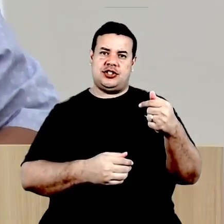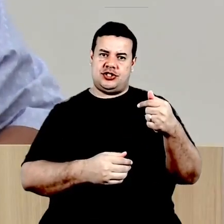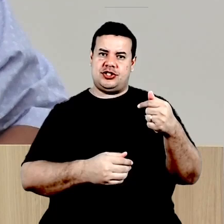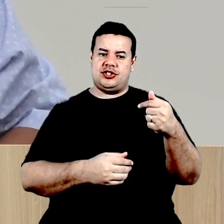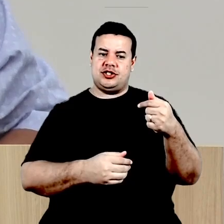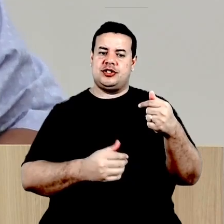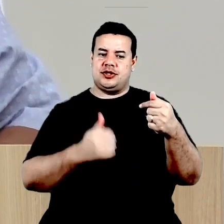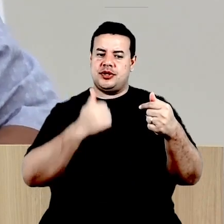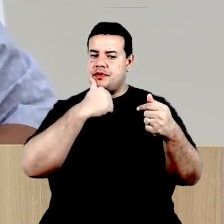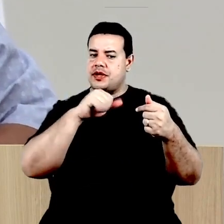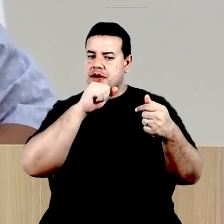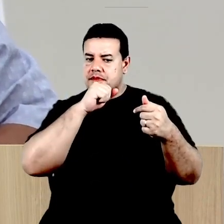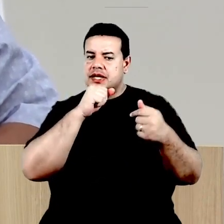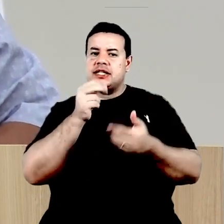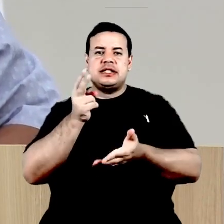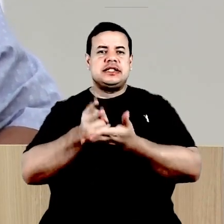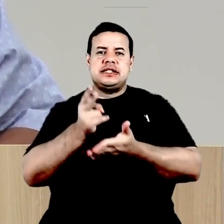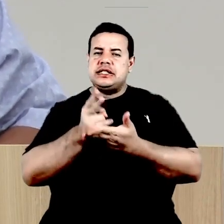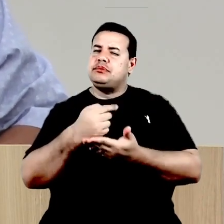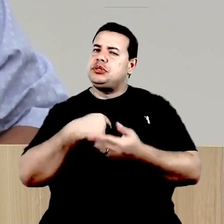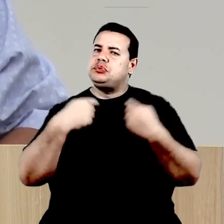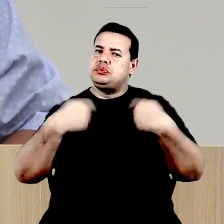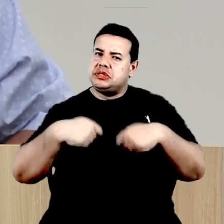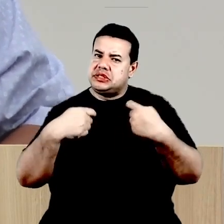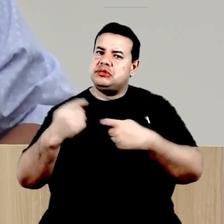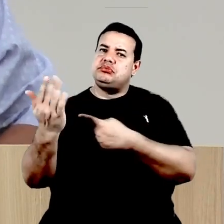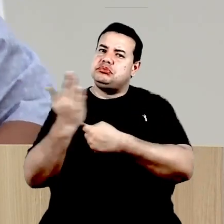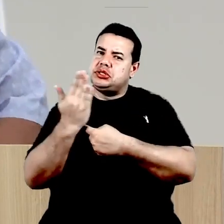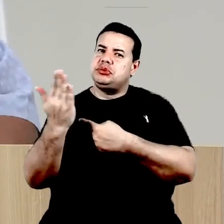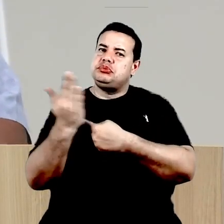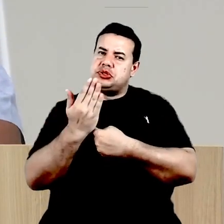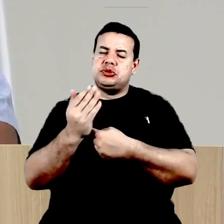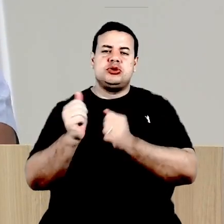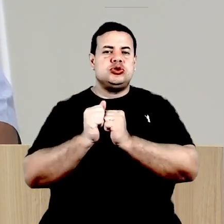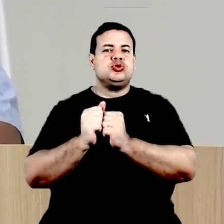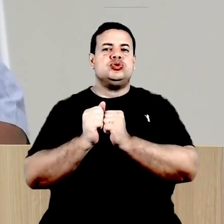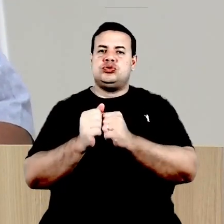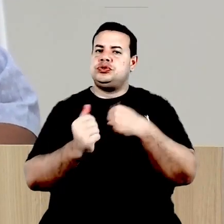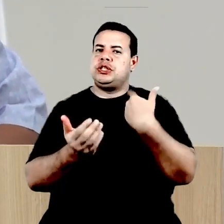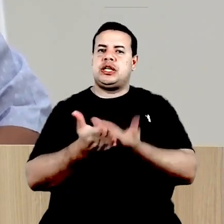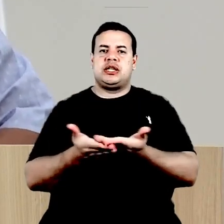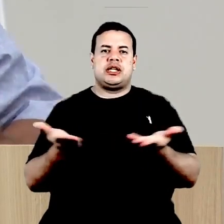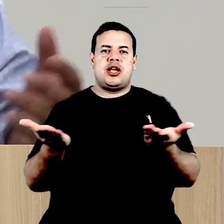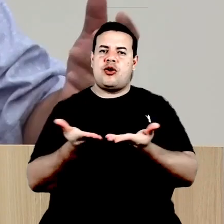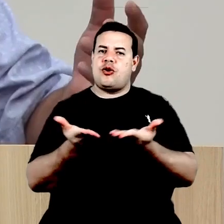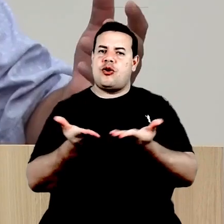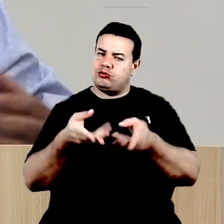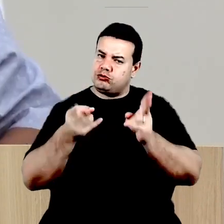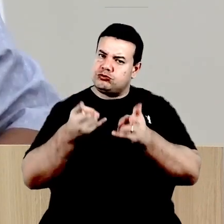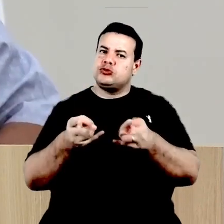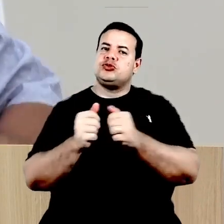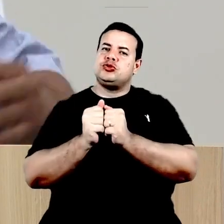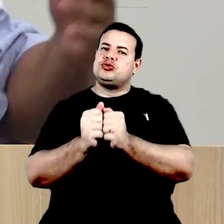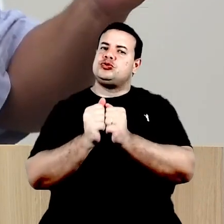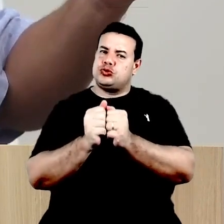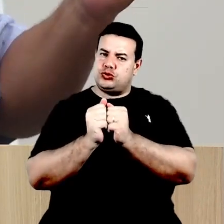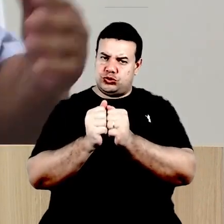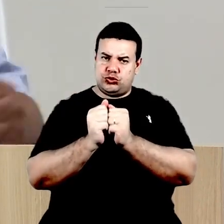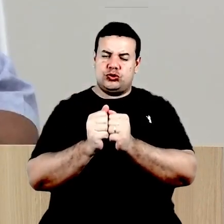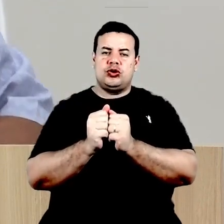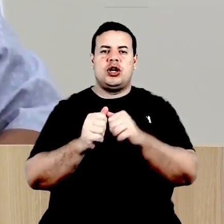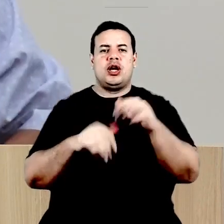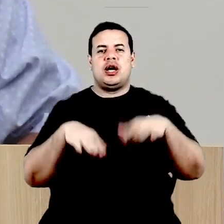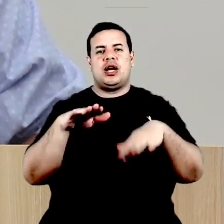minha mãe sempre que precisei dela ela estava ali do meu lado e até hoje sempre que preciso estar ao meu lado eh às vezes eu fico